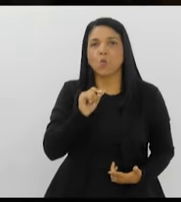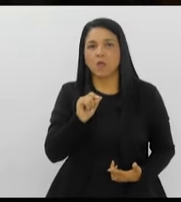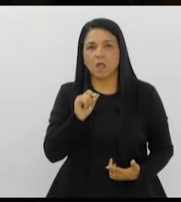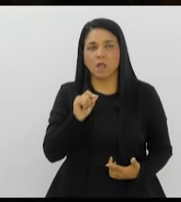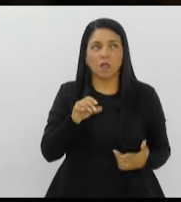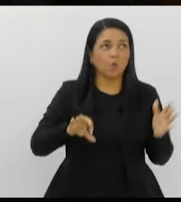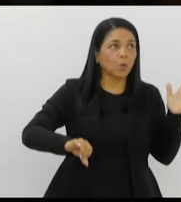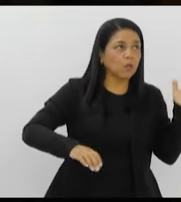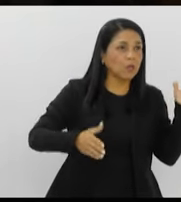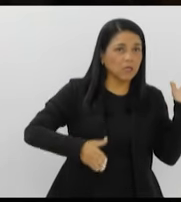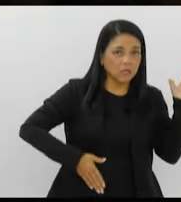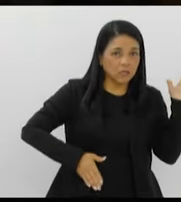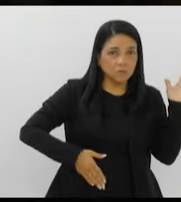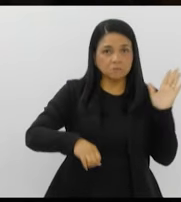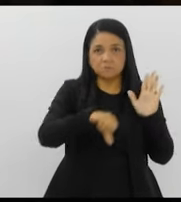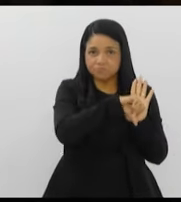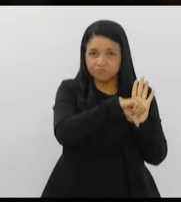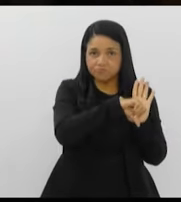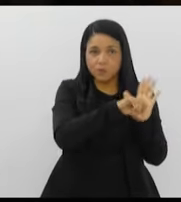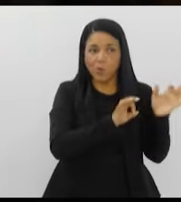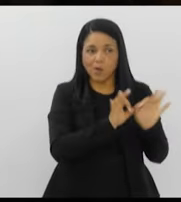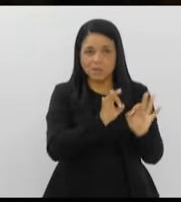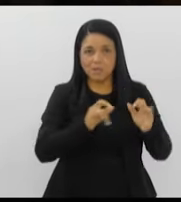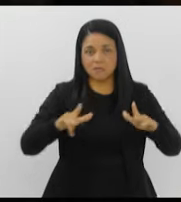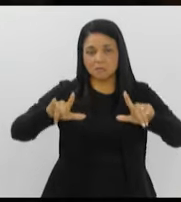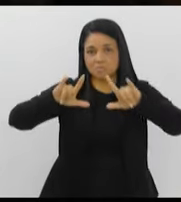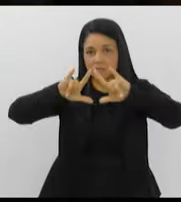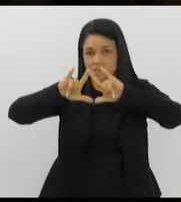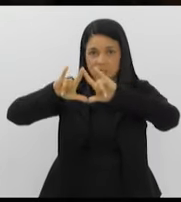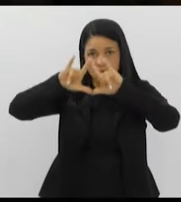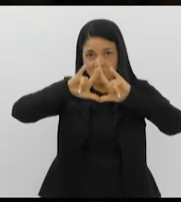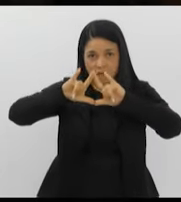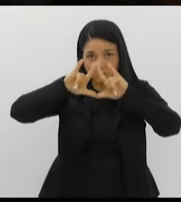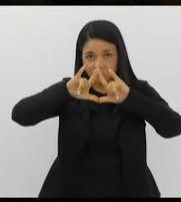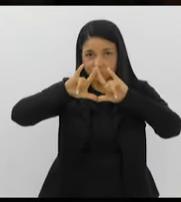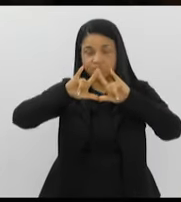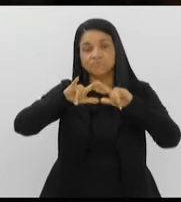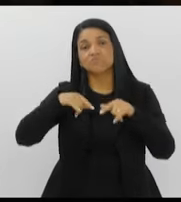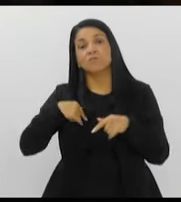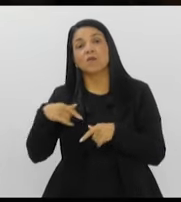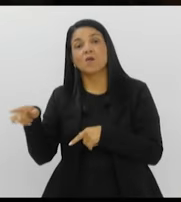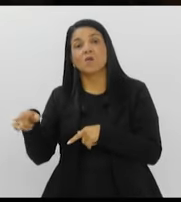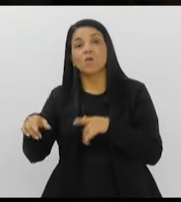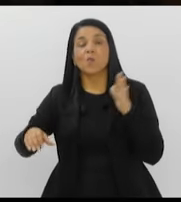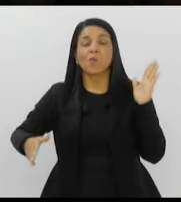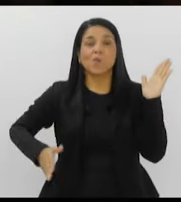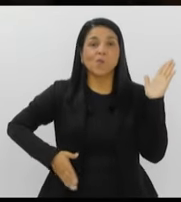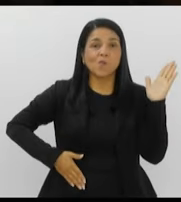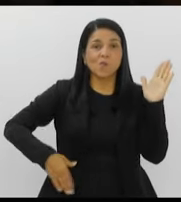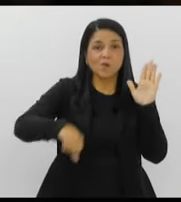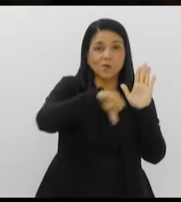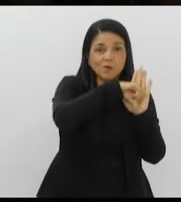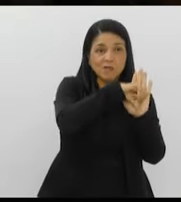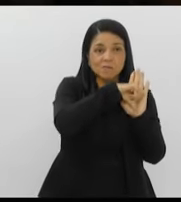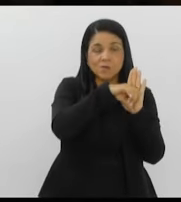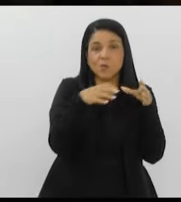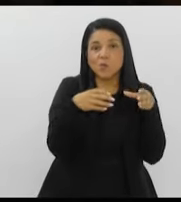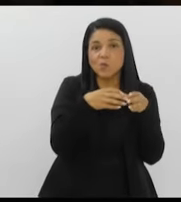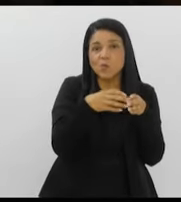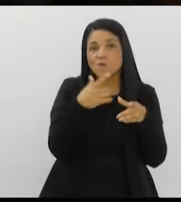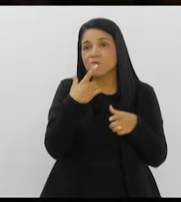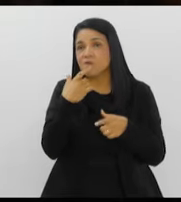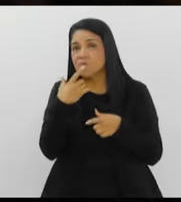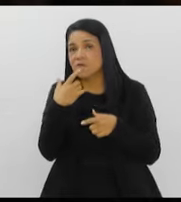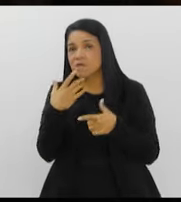crime organizado, que é o miliciano. Você tem o crime organizado, que é o bandeira vermelha, o bandeira